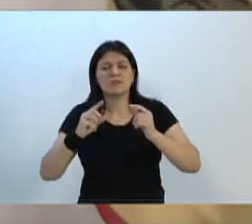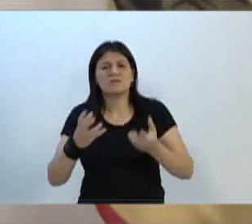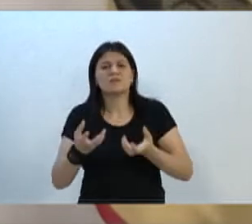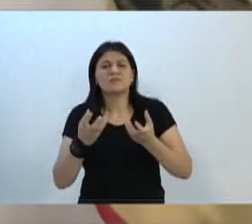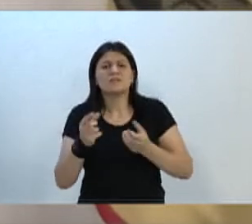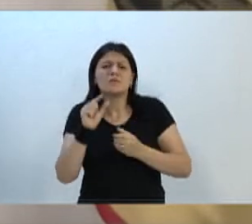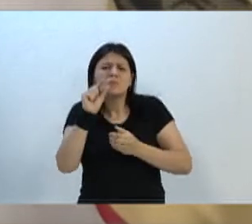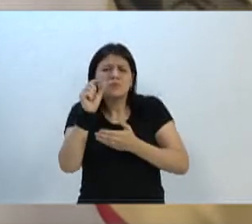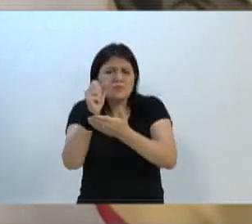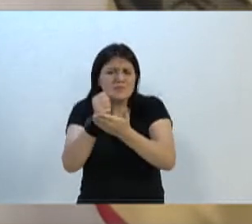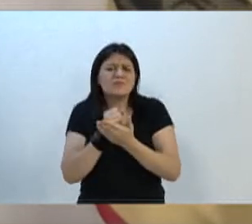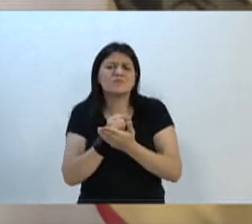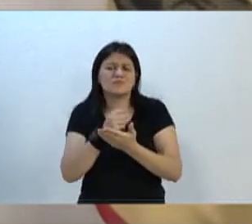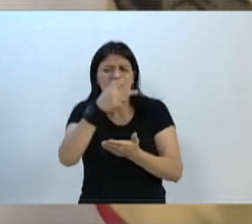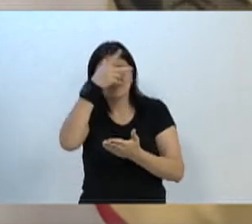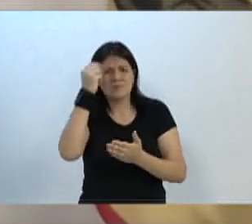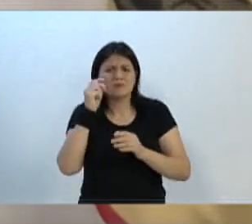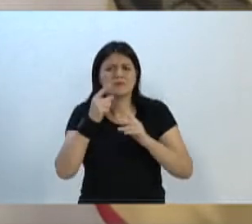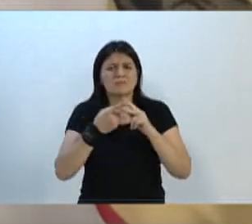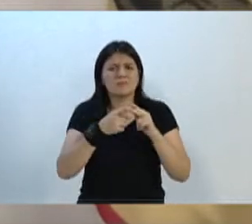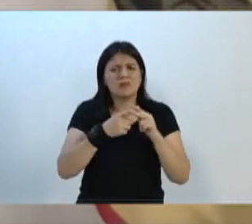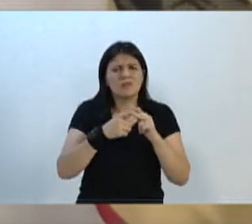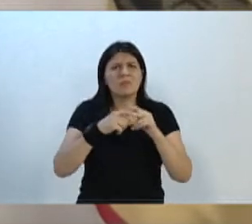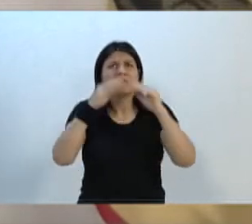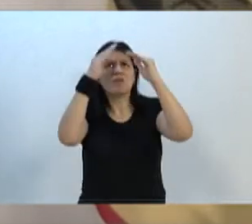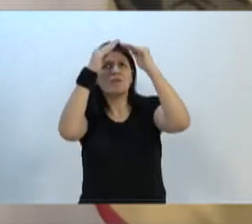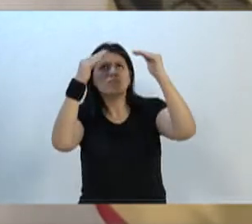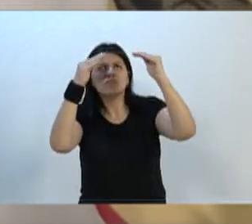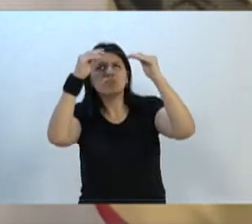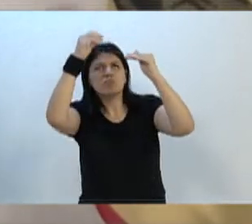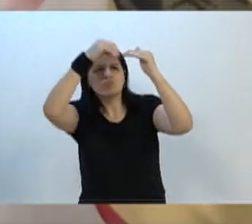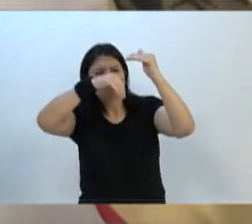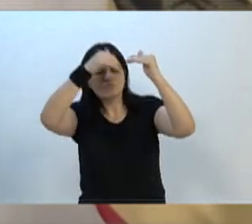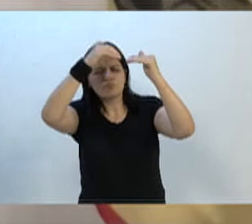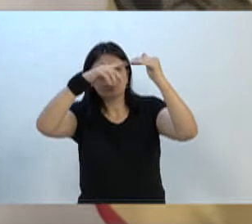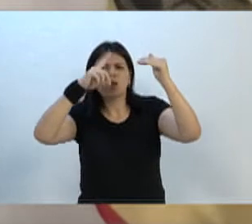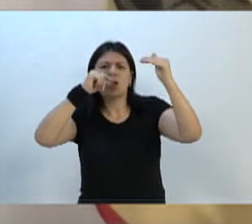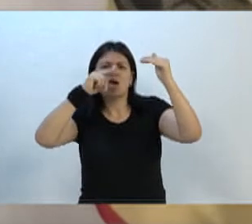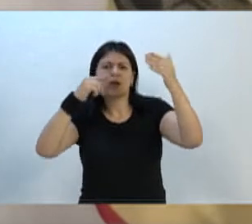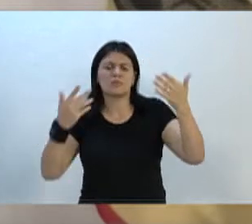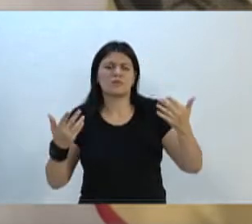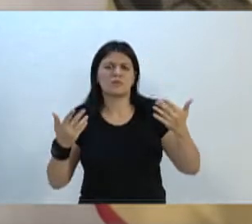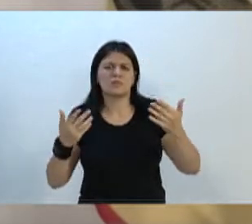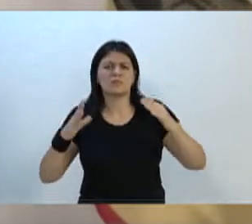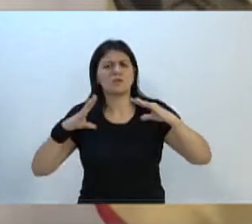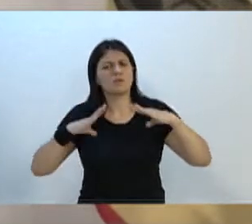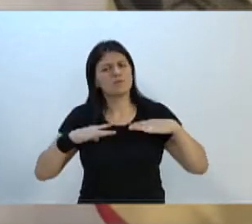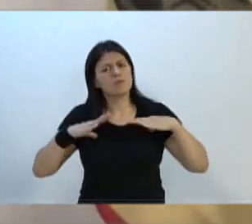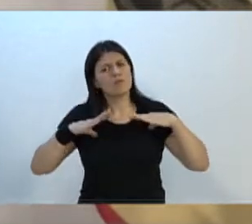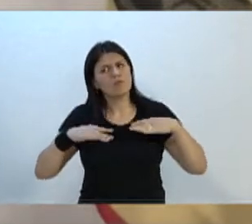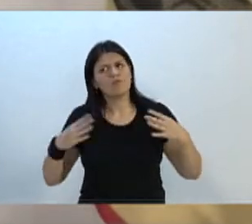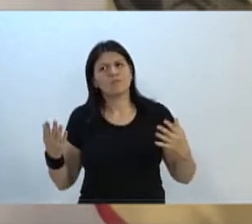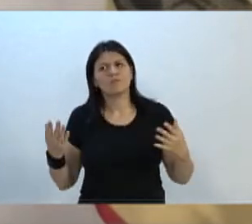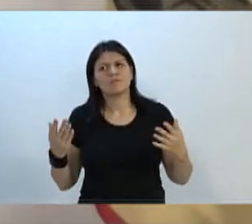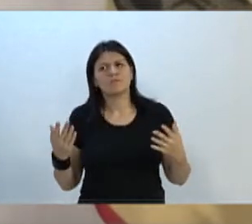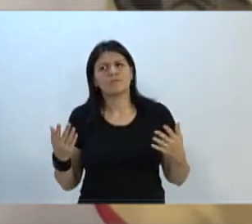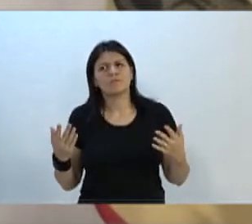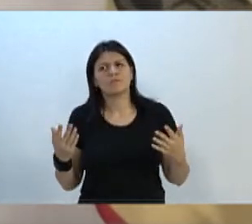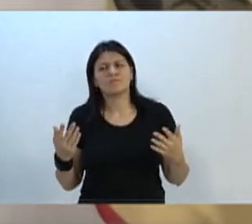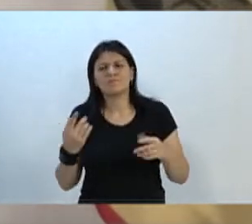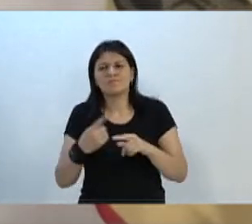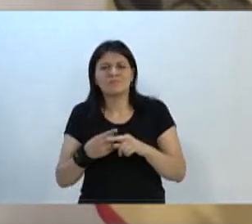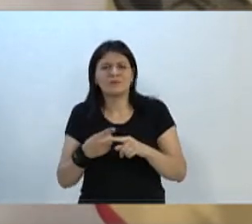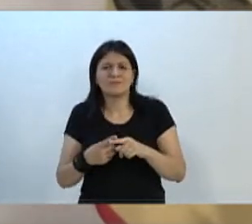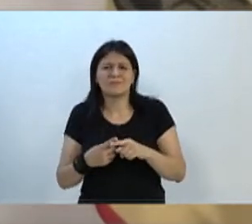pouquinho de ajuda do pessoal para arrumar uma telha que tá vazando para deixar mais confortável lá porque é